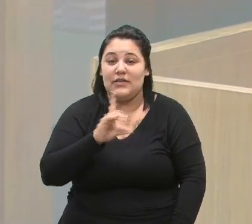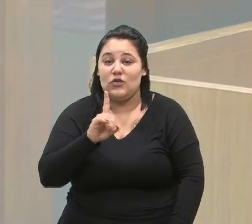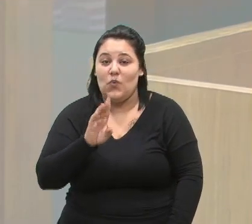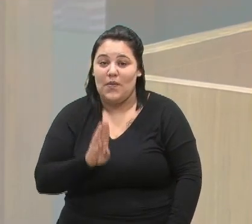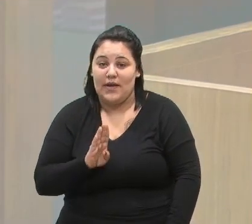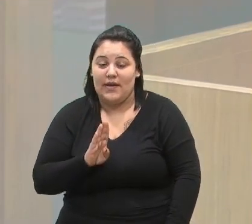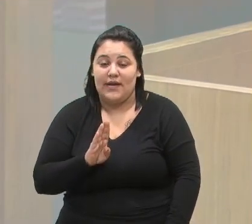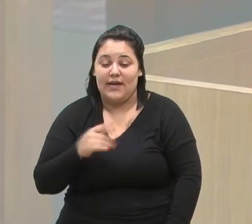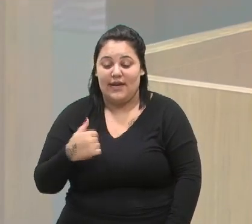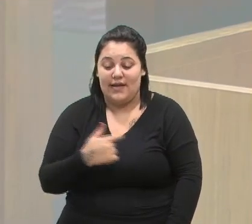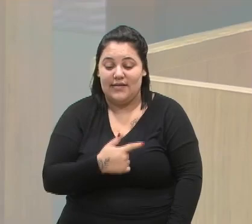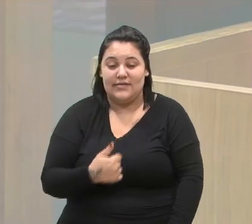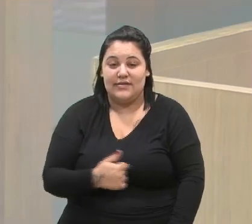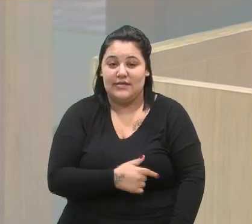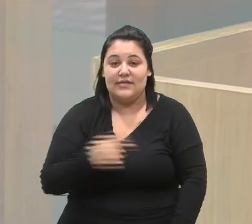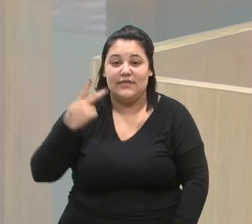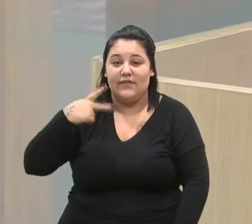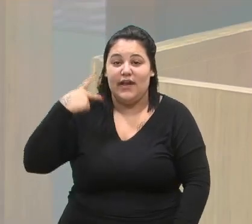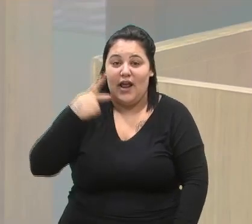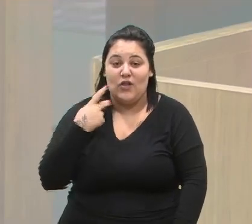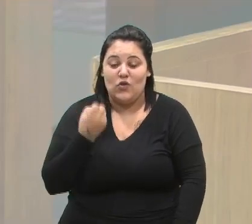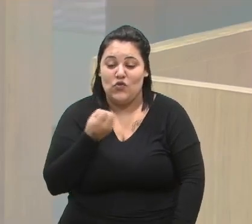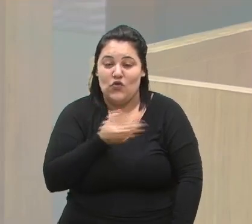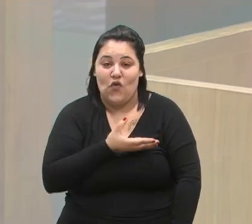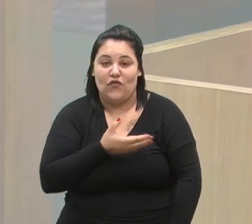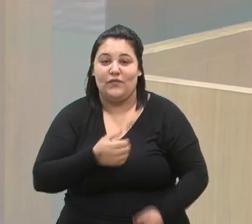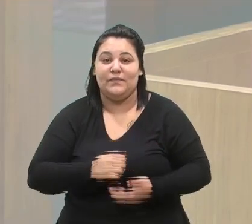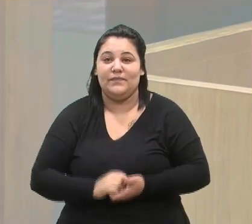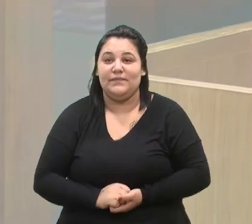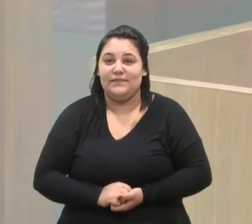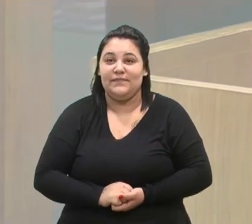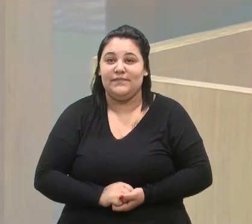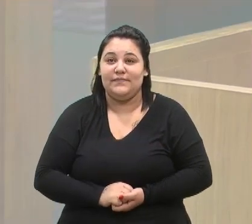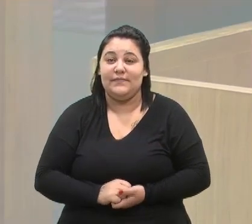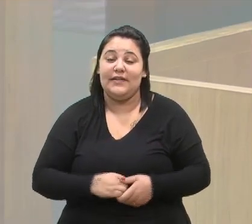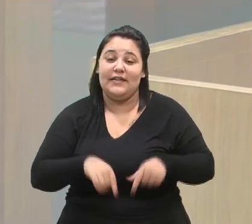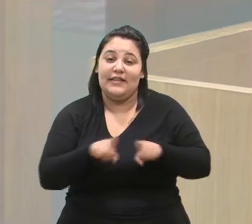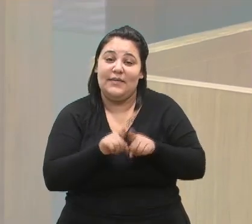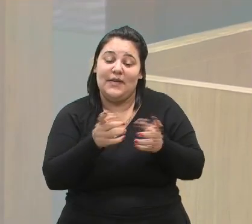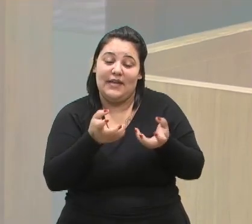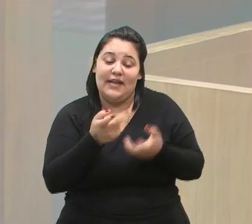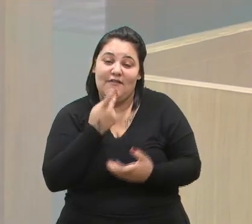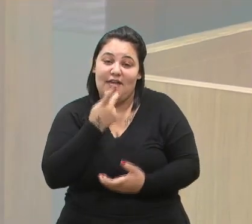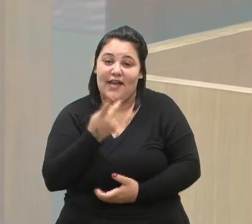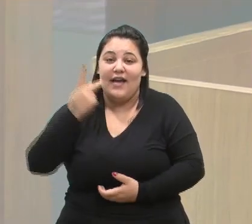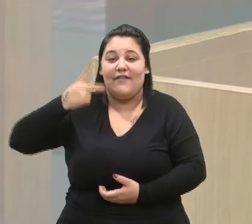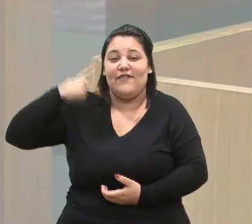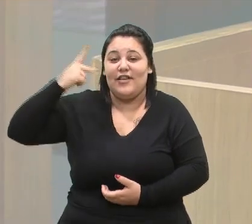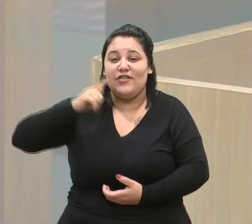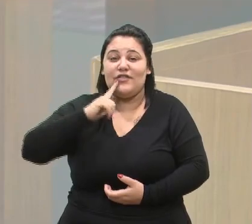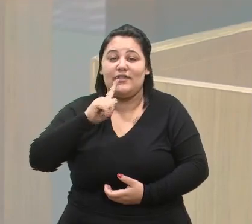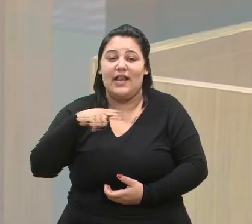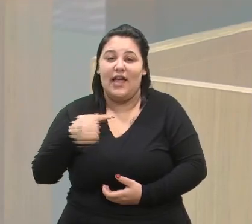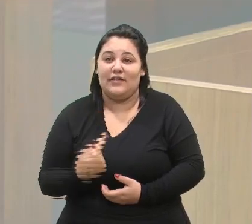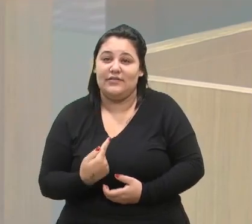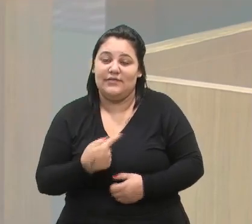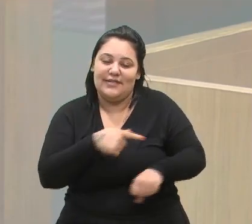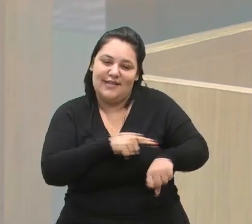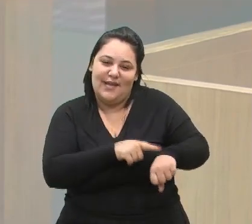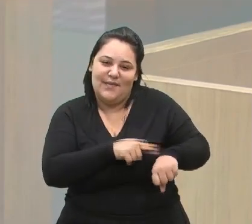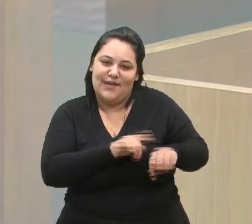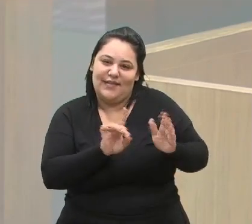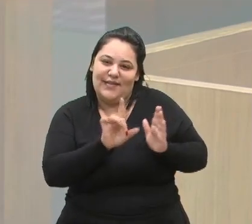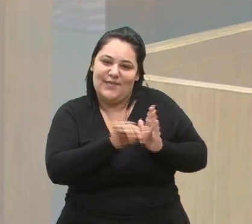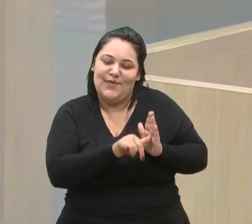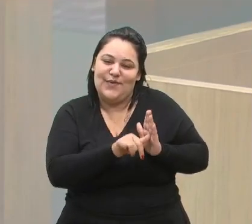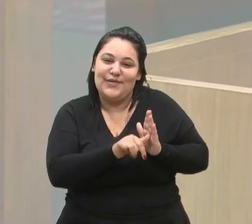Zanquim, vereador do Novo. Também gostaria de dizer que a vereadora Gladys Frisso, em tempo, um pouquinho depois que a gente